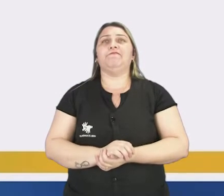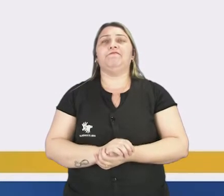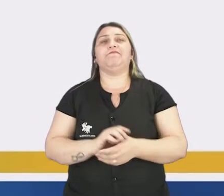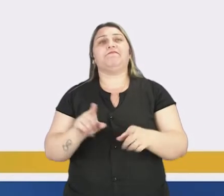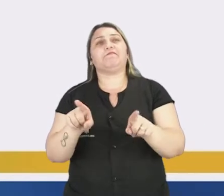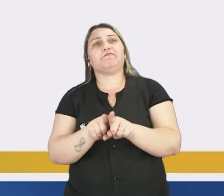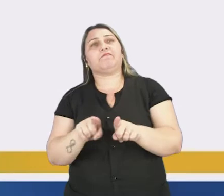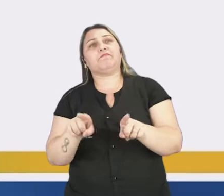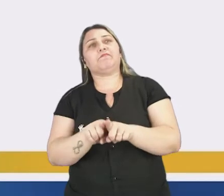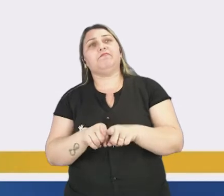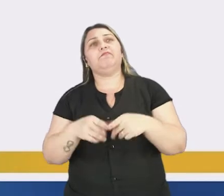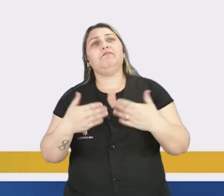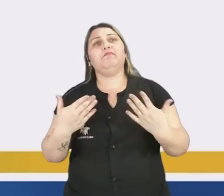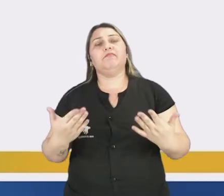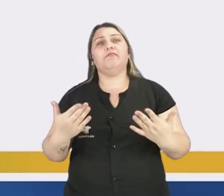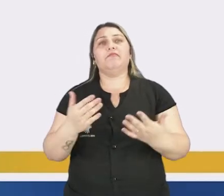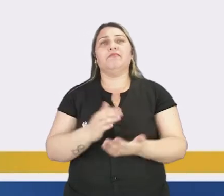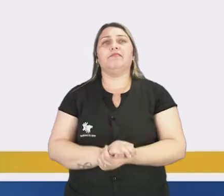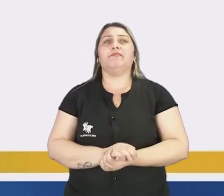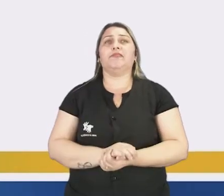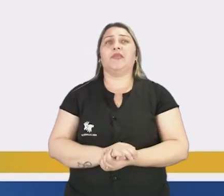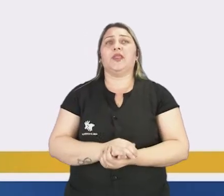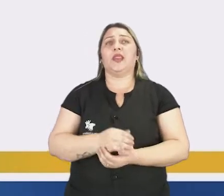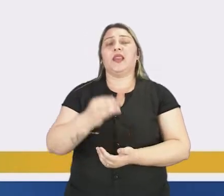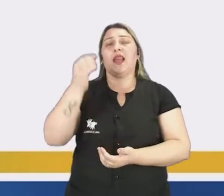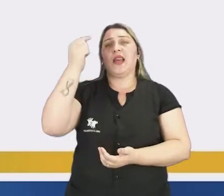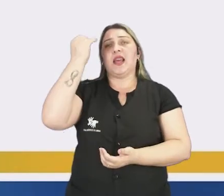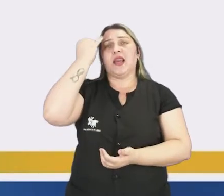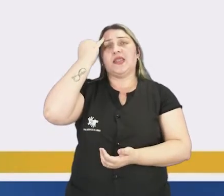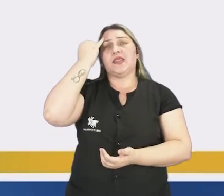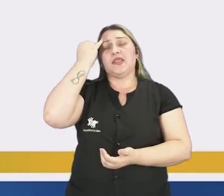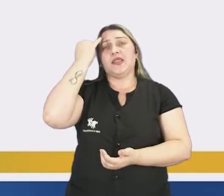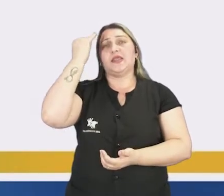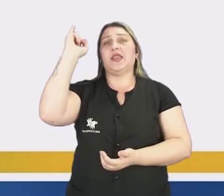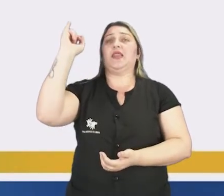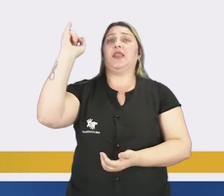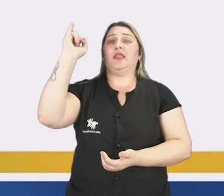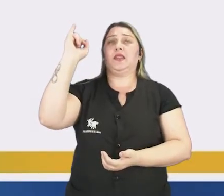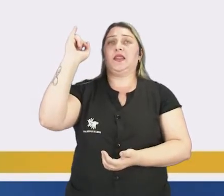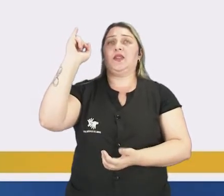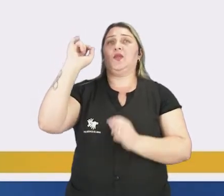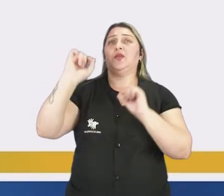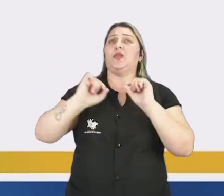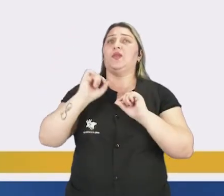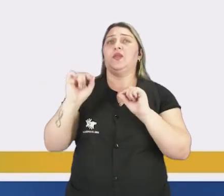passa também pela a ideia, né, de obsolescência